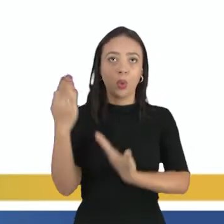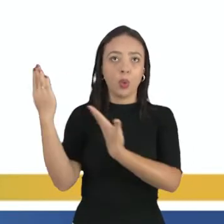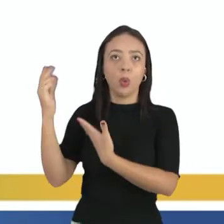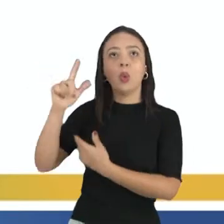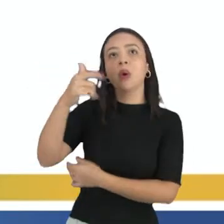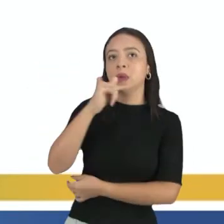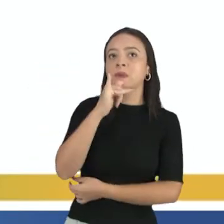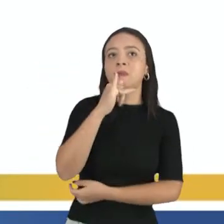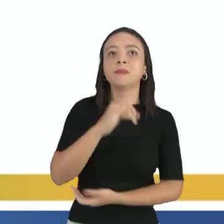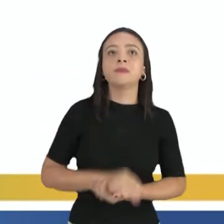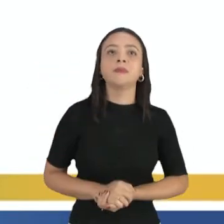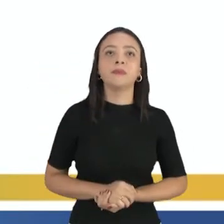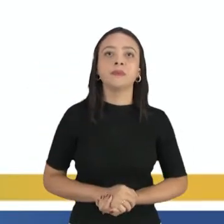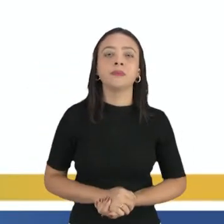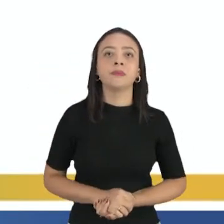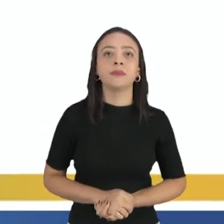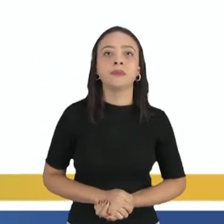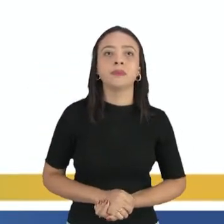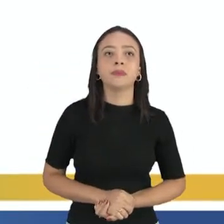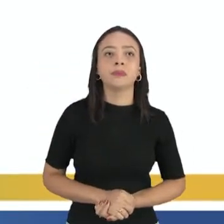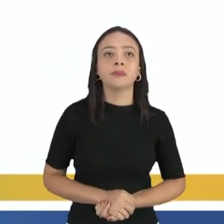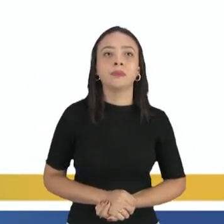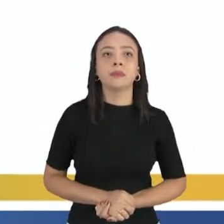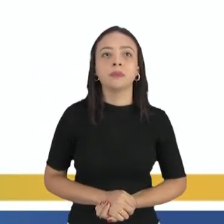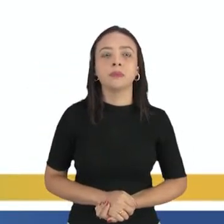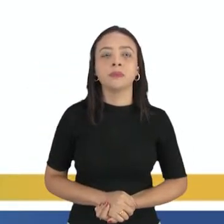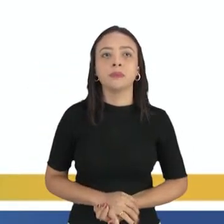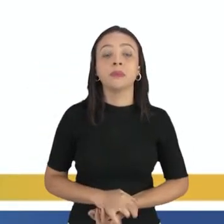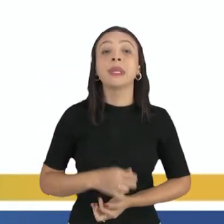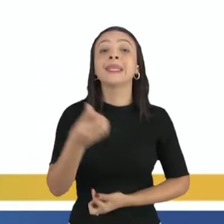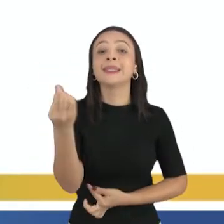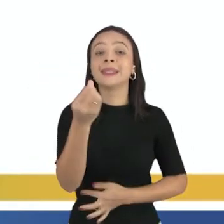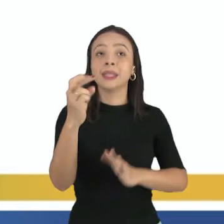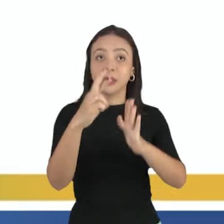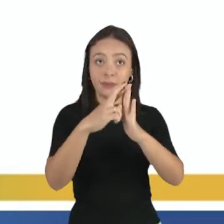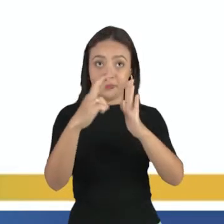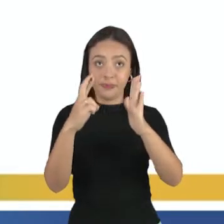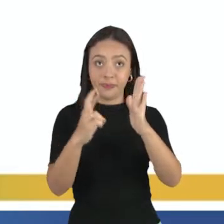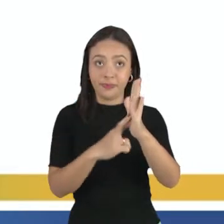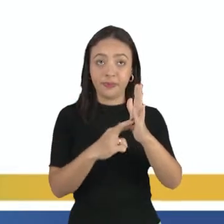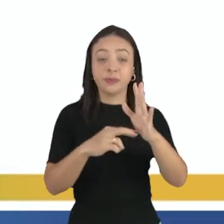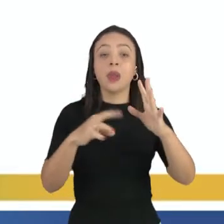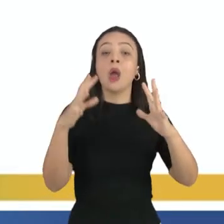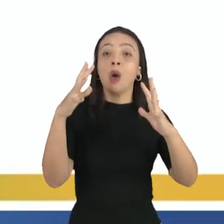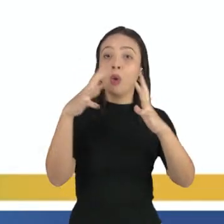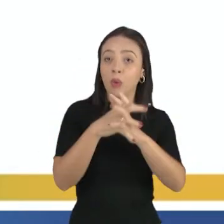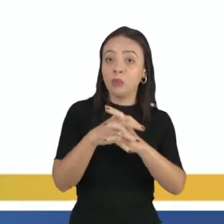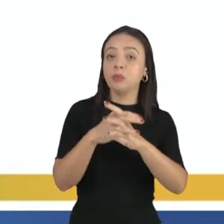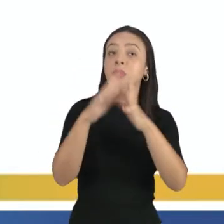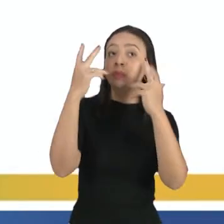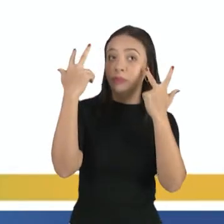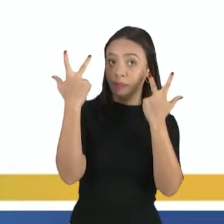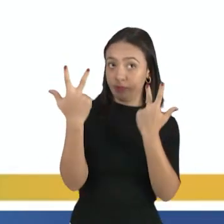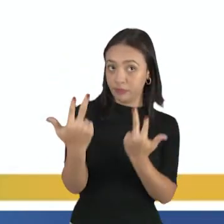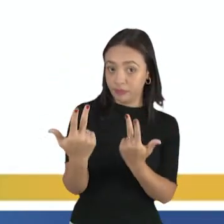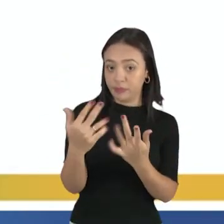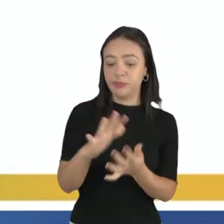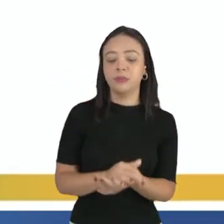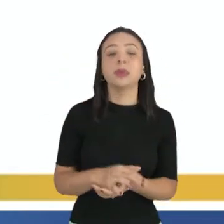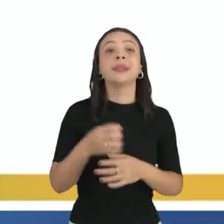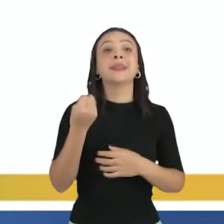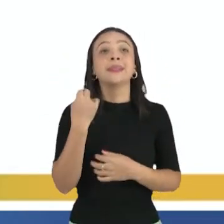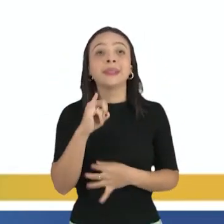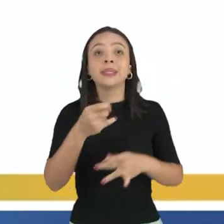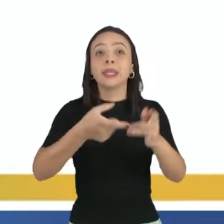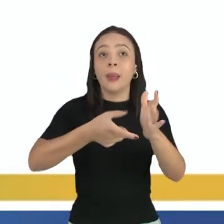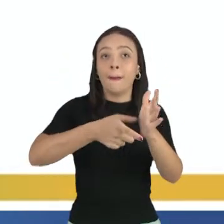auto-observação, contra-ataque, ok? Próxima, 6. Consoantes iguais.